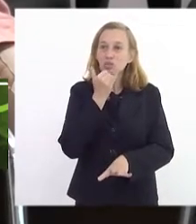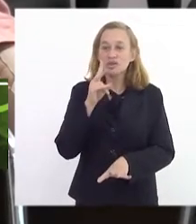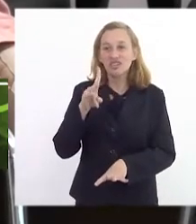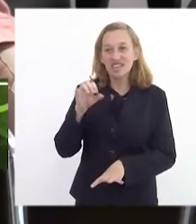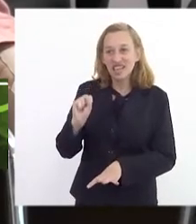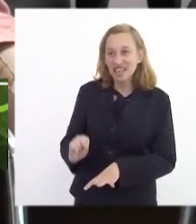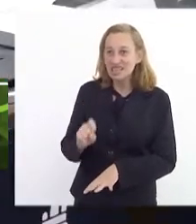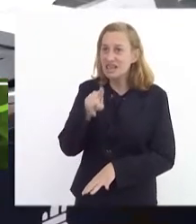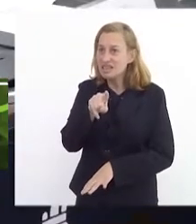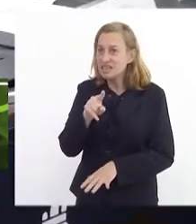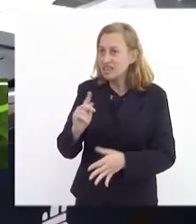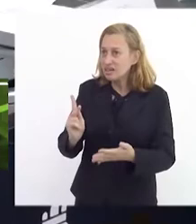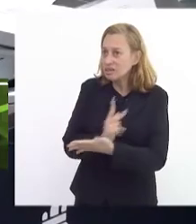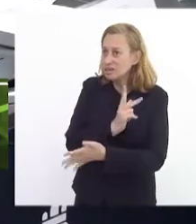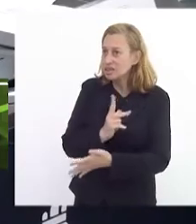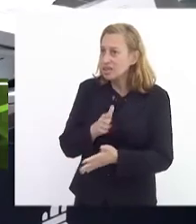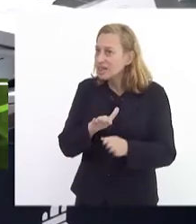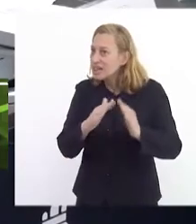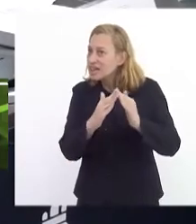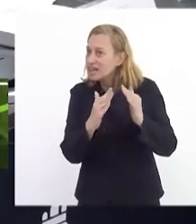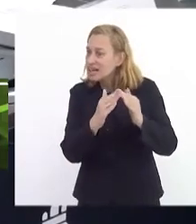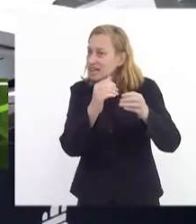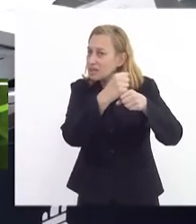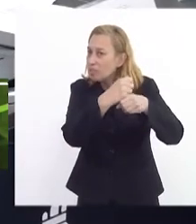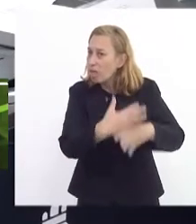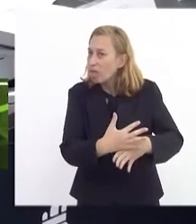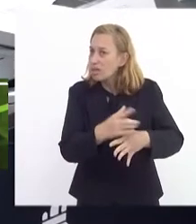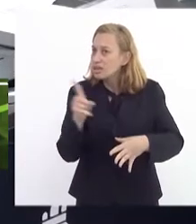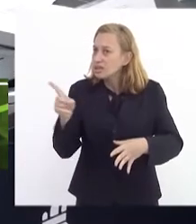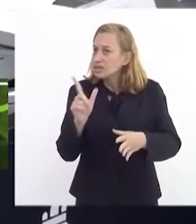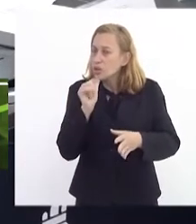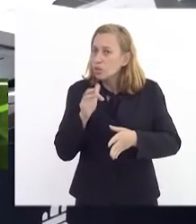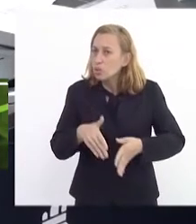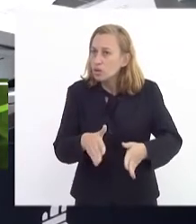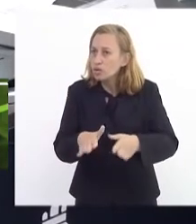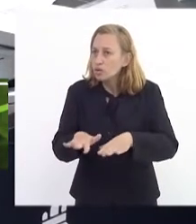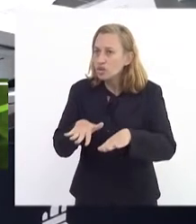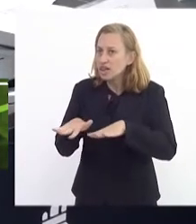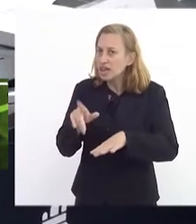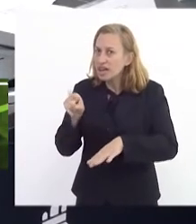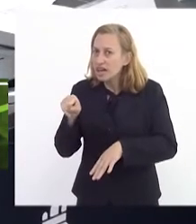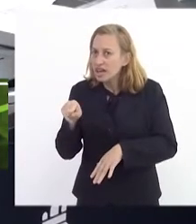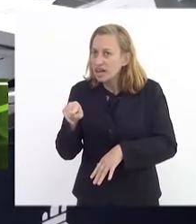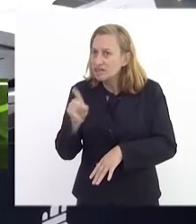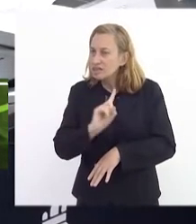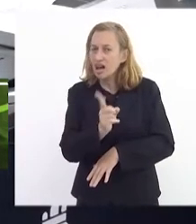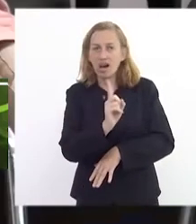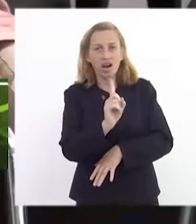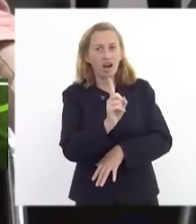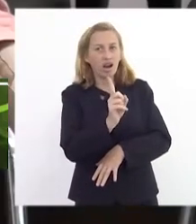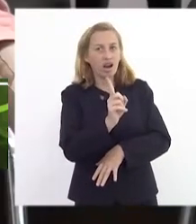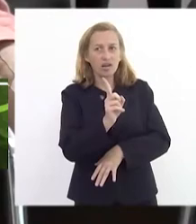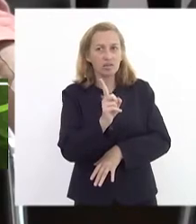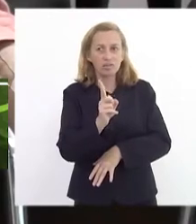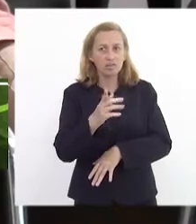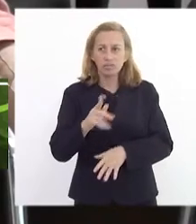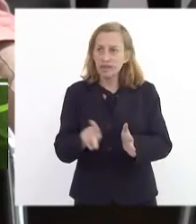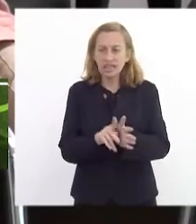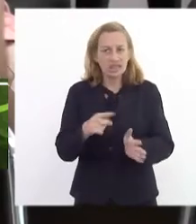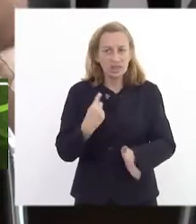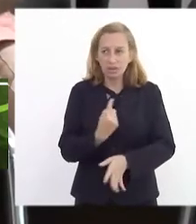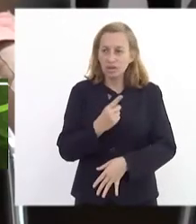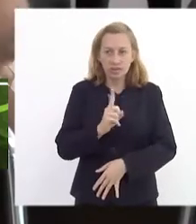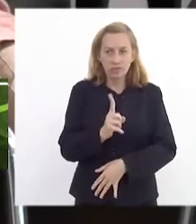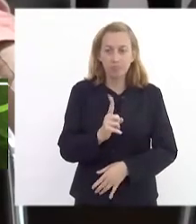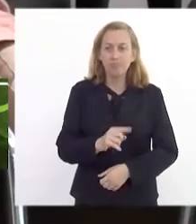que já estão ocorrendo daquelas casas no entorno do Rio Jacaré, é isso que você está querendo dizer? Não, é com a gente, não. Né? Tá, isso não, não é